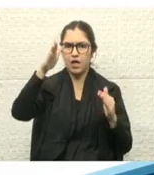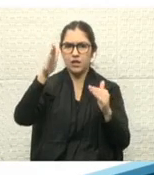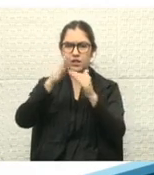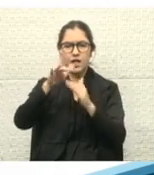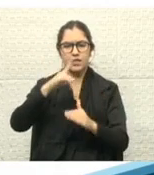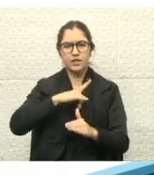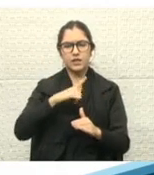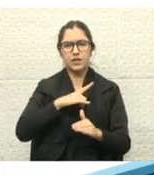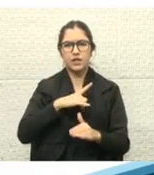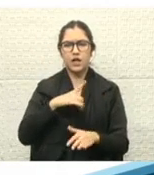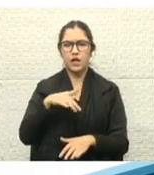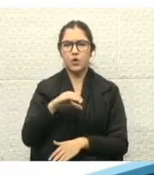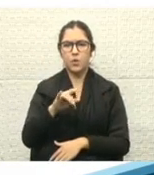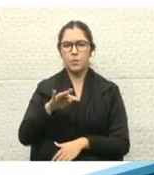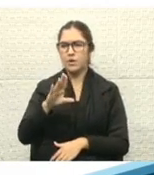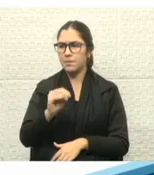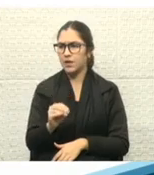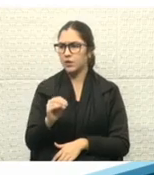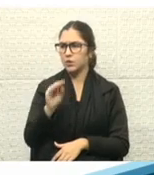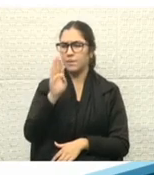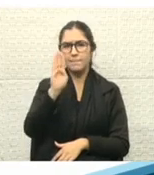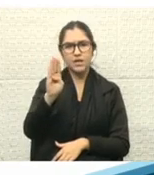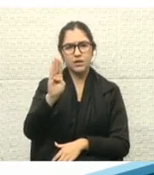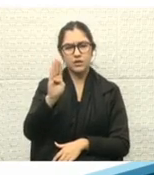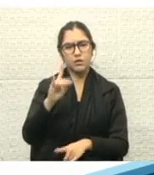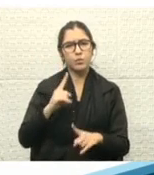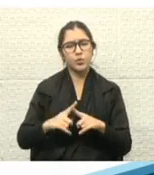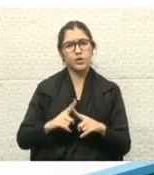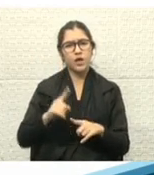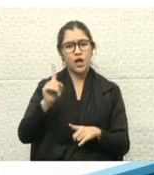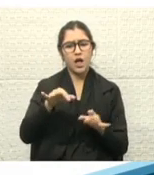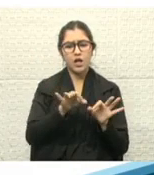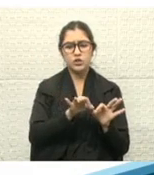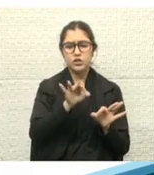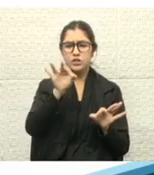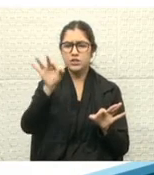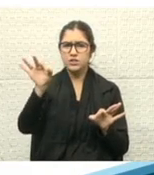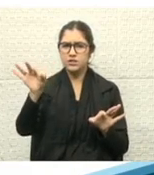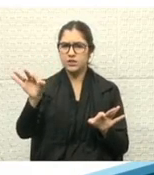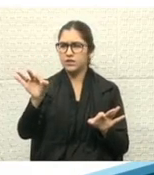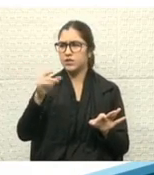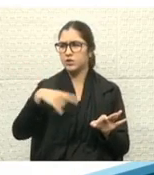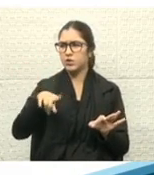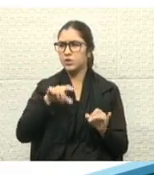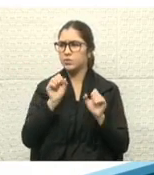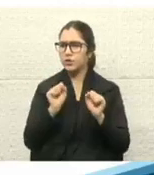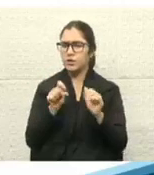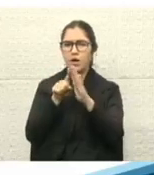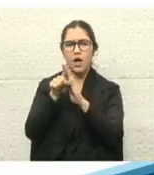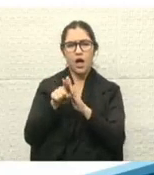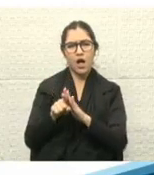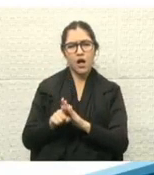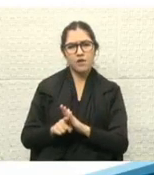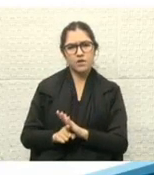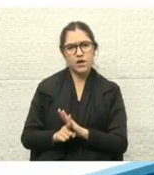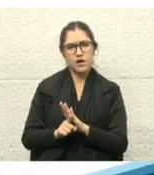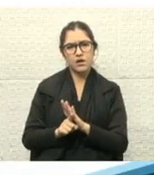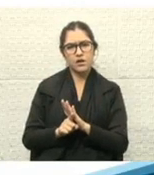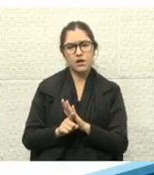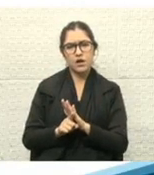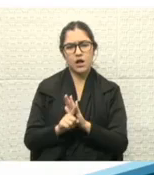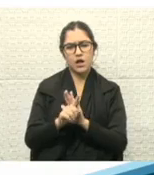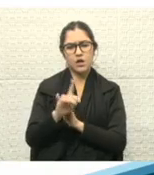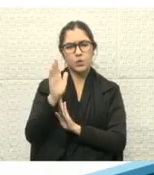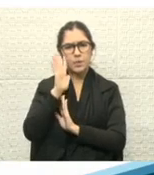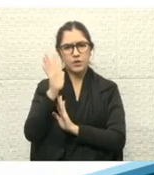vai ter um comprimento B, porque é a distância que nós podemos avaliar no eixo